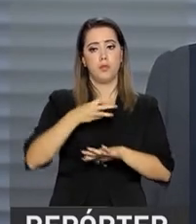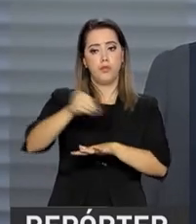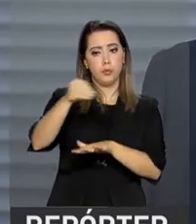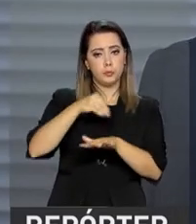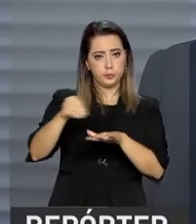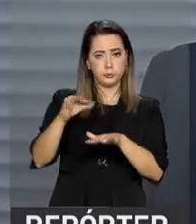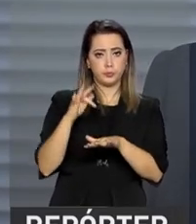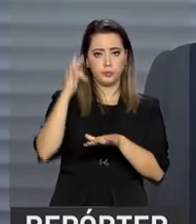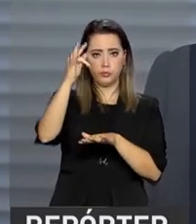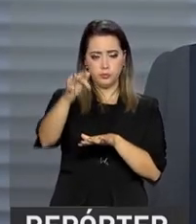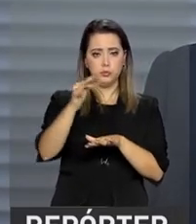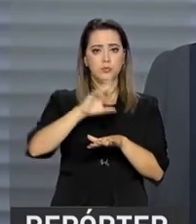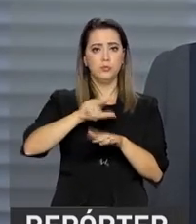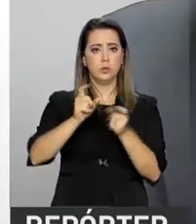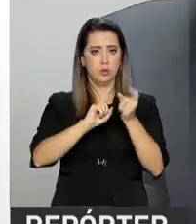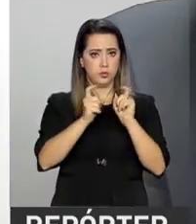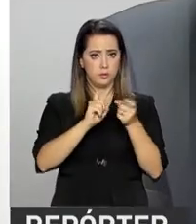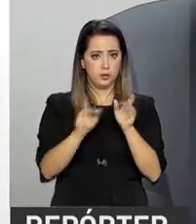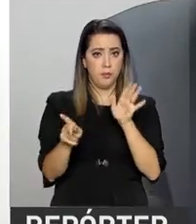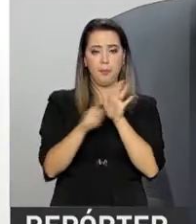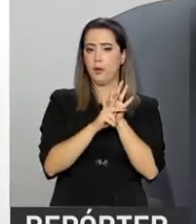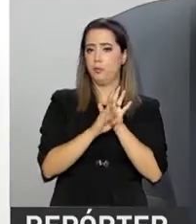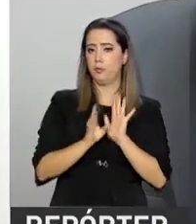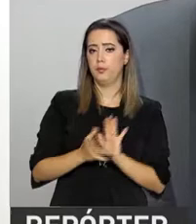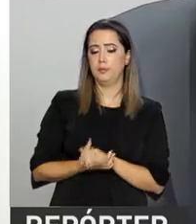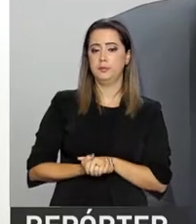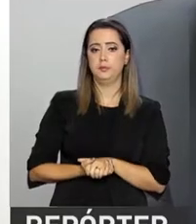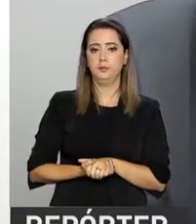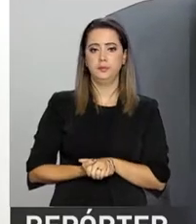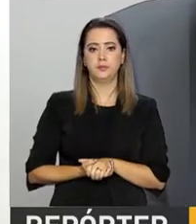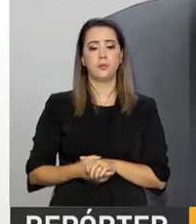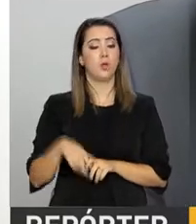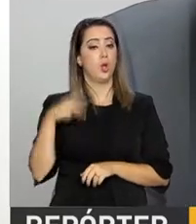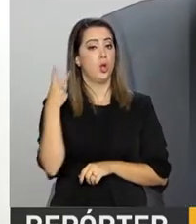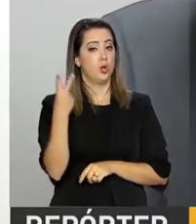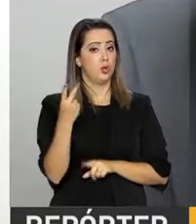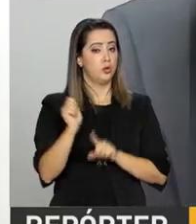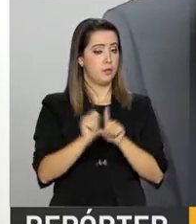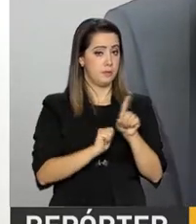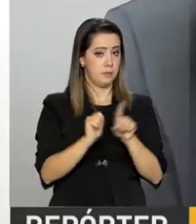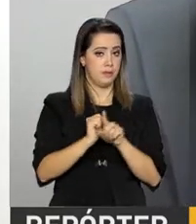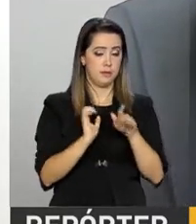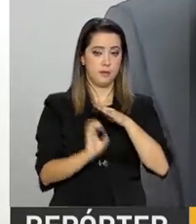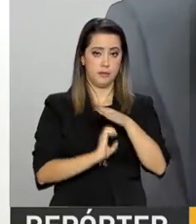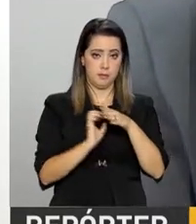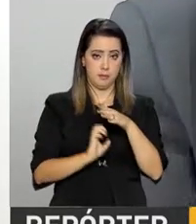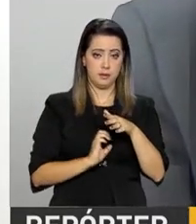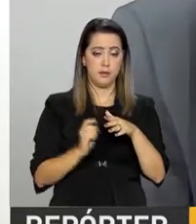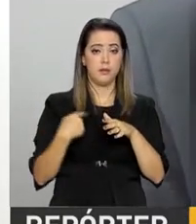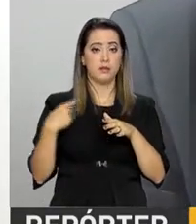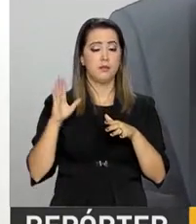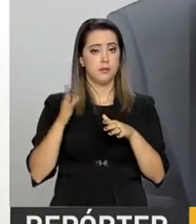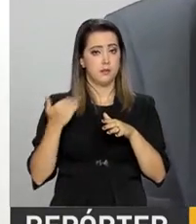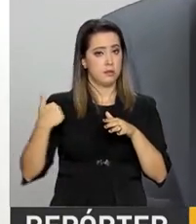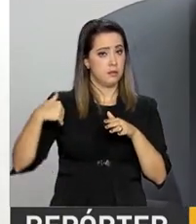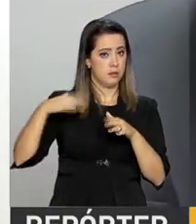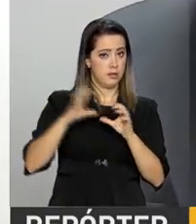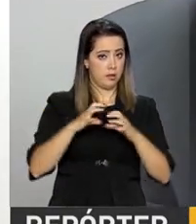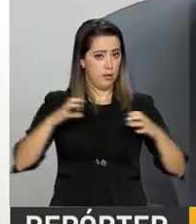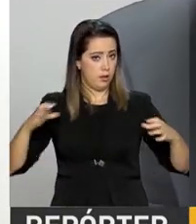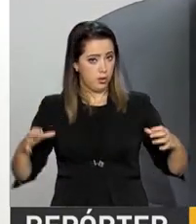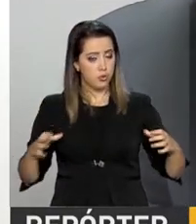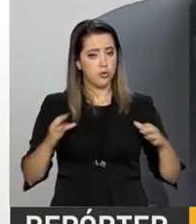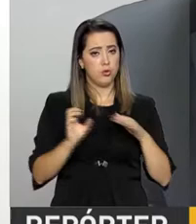de forma gerencial primeira etapa agora nos primeiros dois meses as empresas estão obrigadas nessas que tiveram faturamento acima de